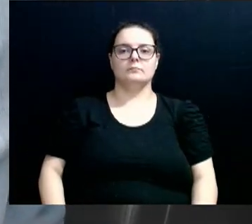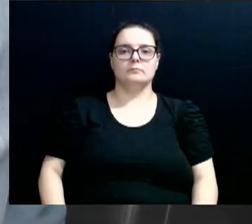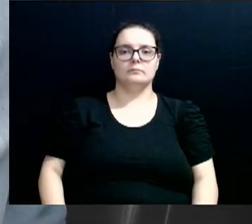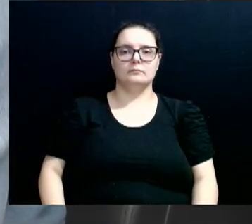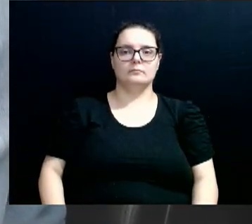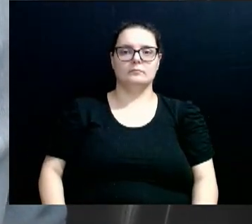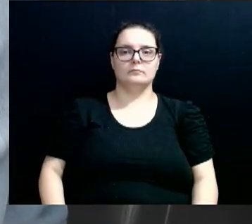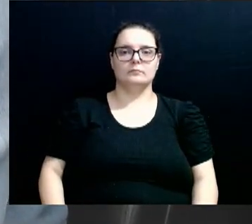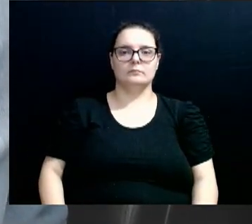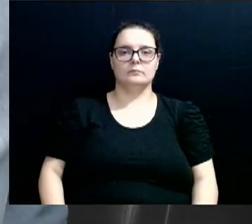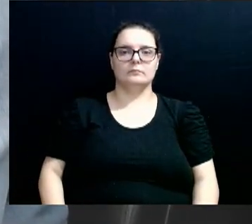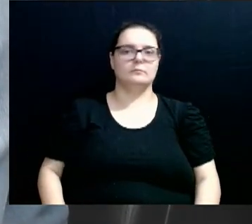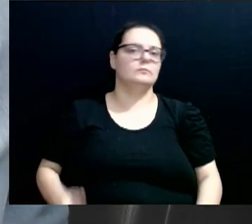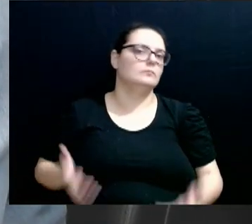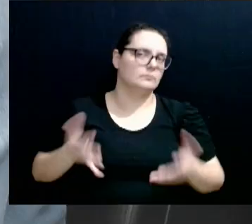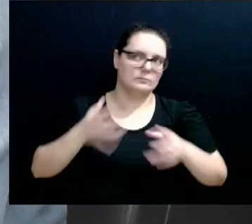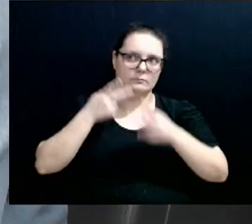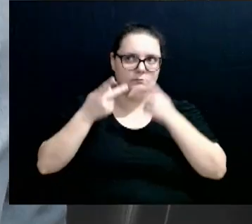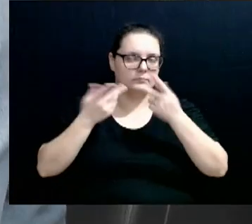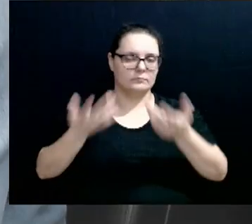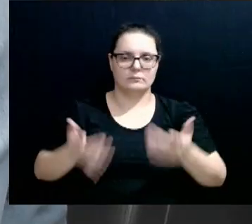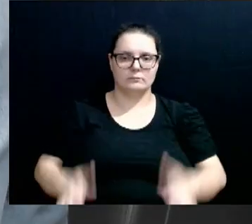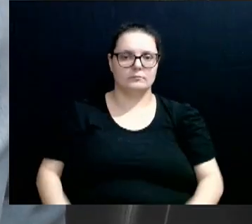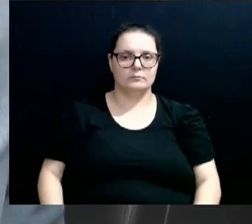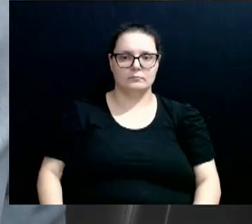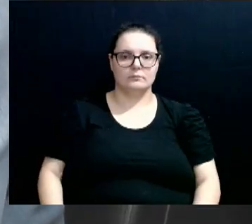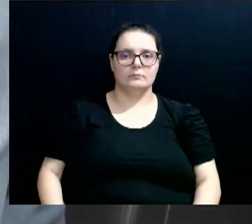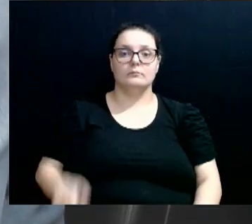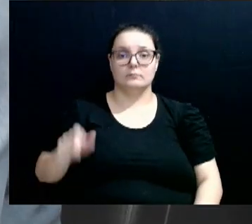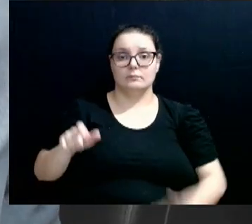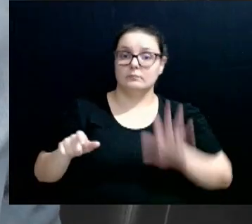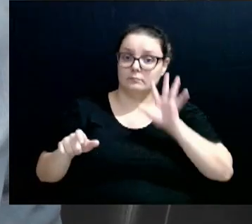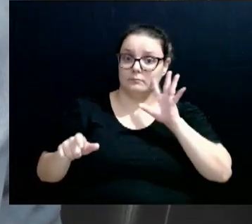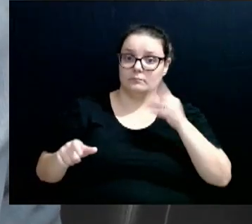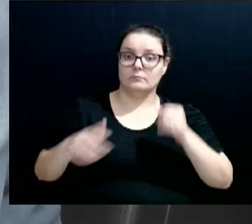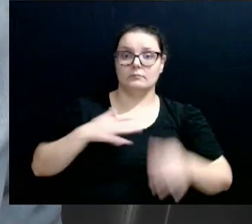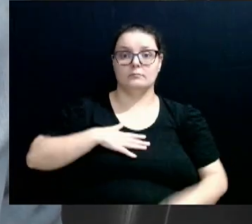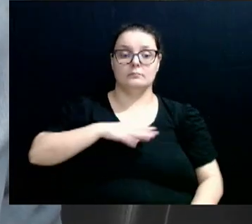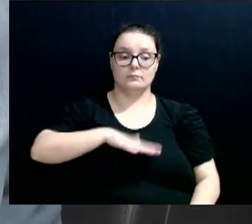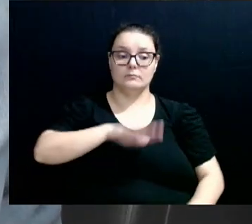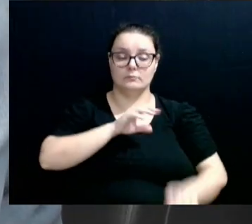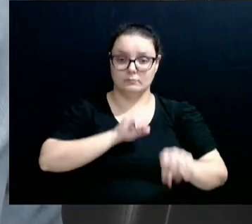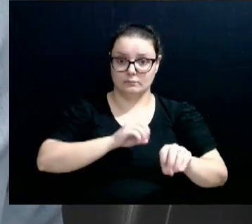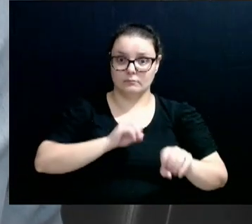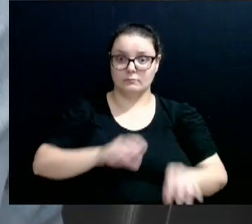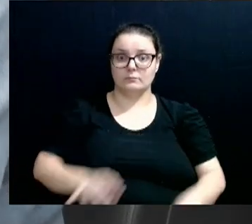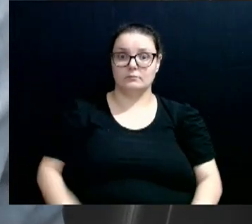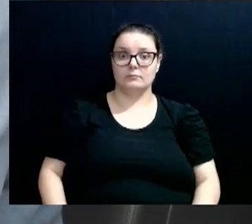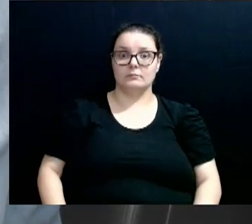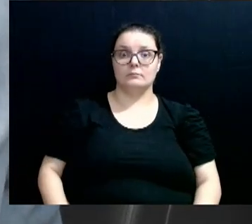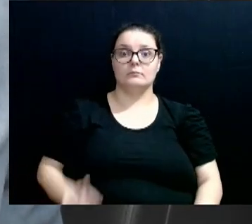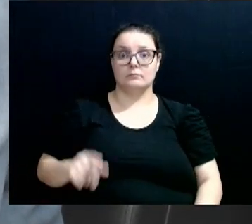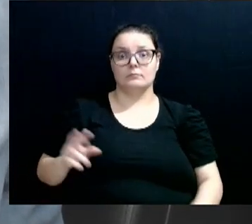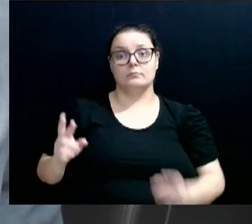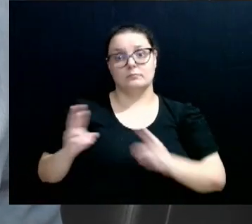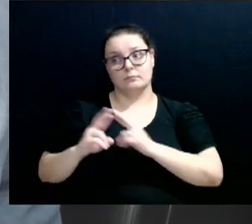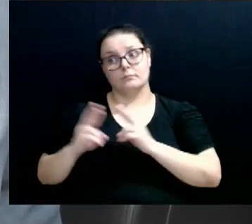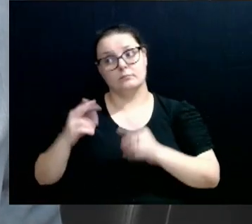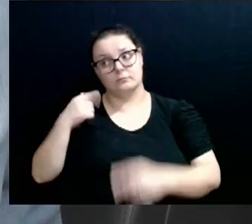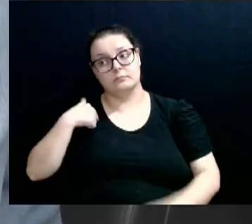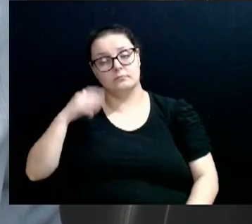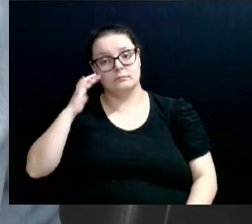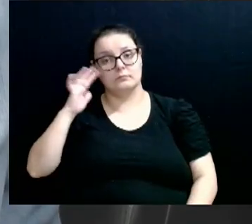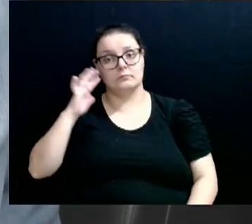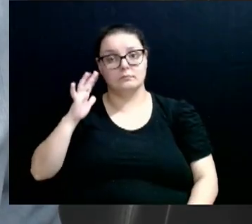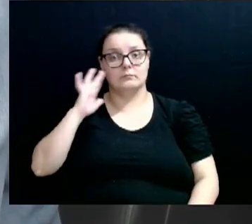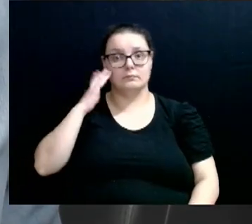falar disso como alguém que conhece. A minha área é a educação, mas é a relação que eu penso. Então acho que ações